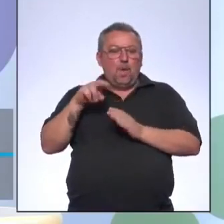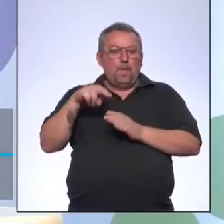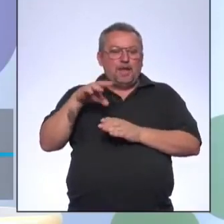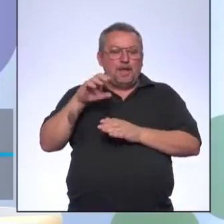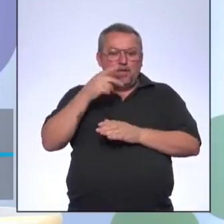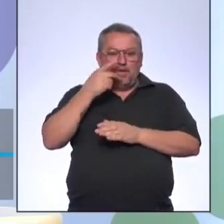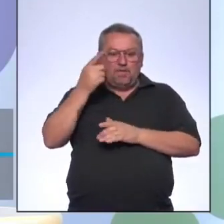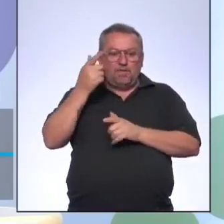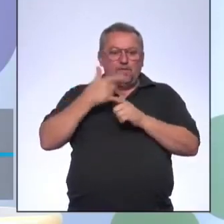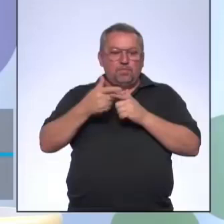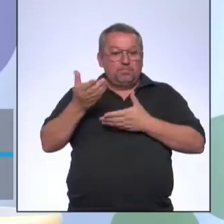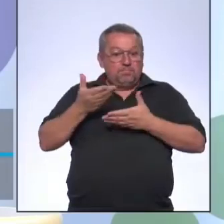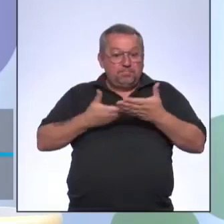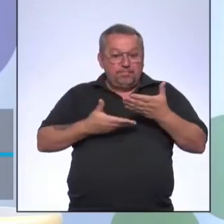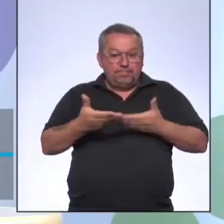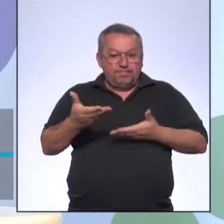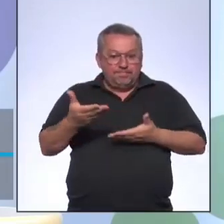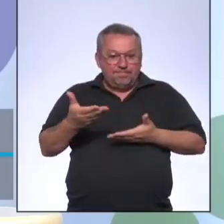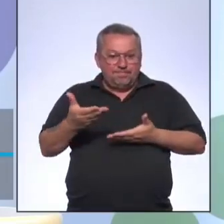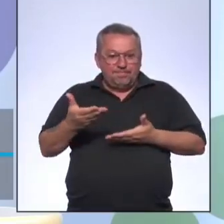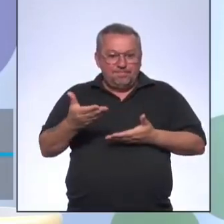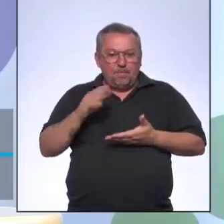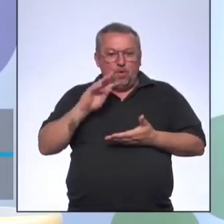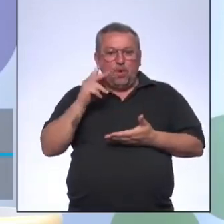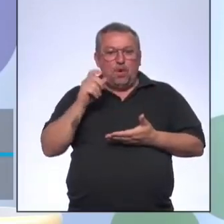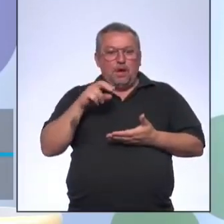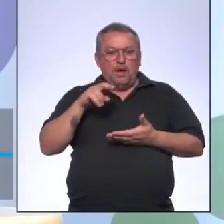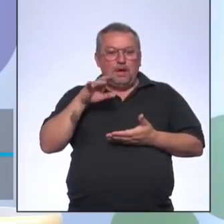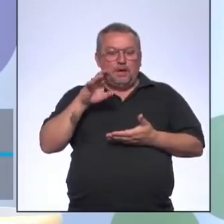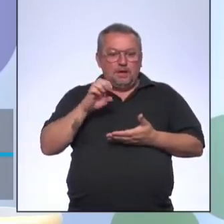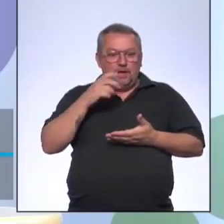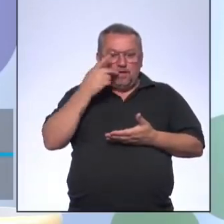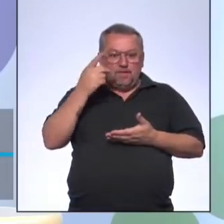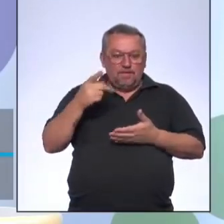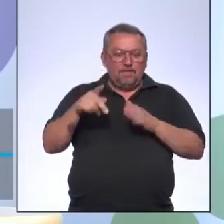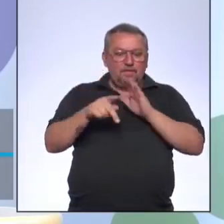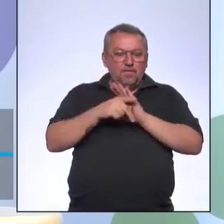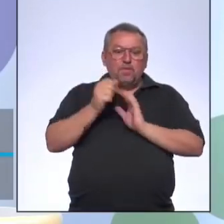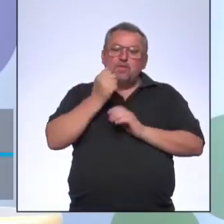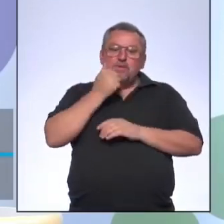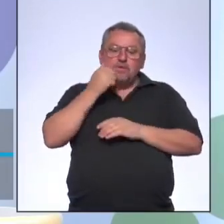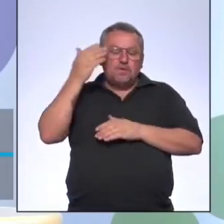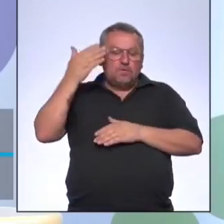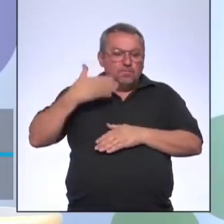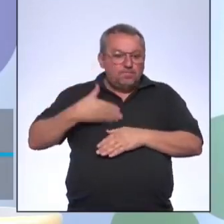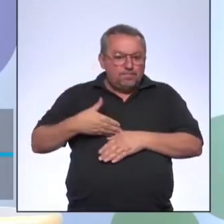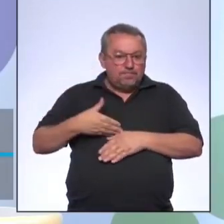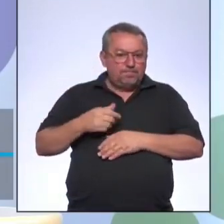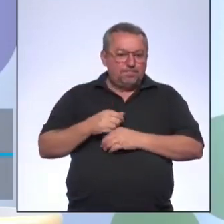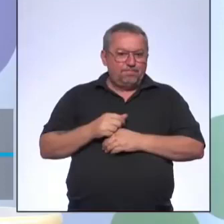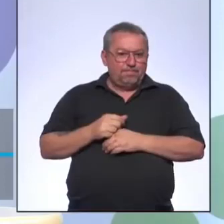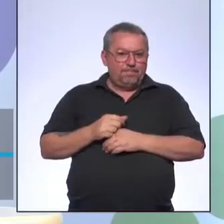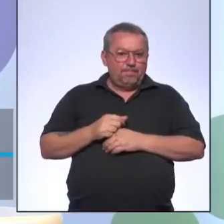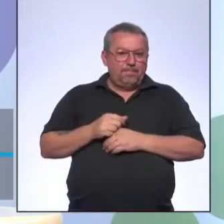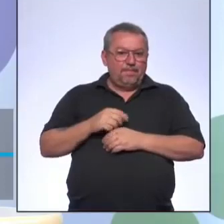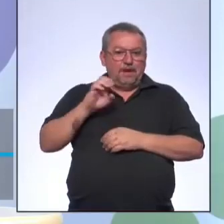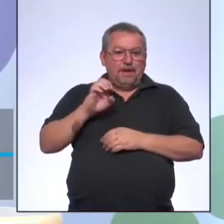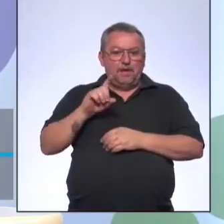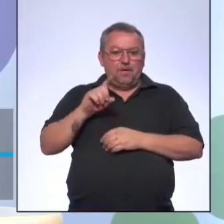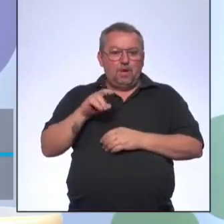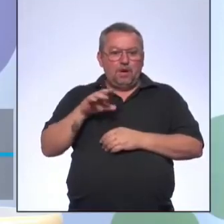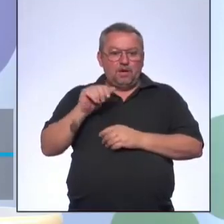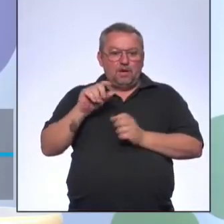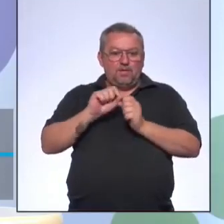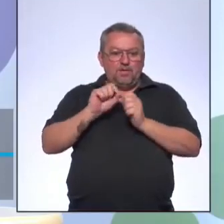respondeu sobre troca. O Henrique fala que é ciências do ser humano. E a Maria Eduarda fala sobre